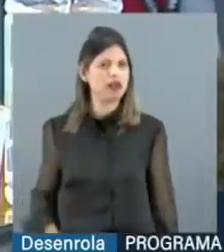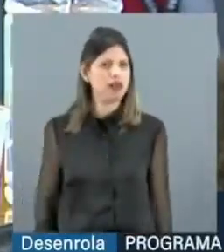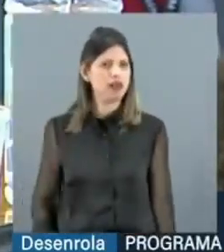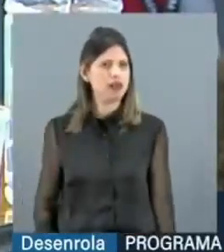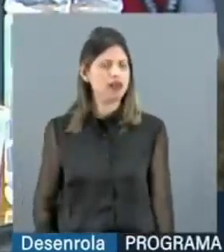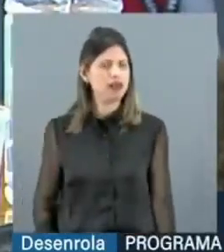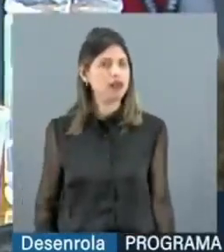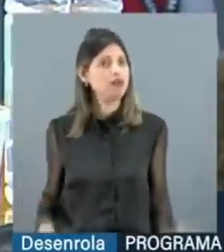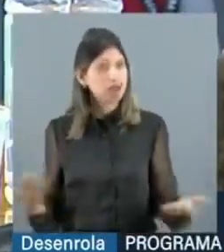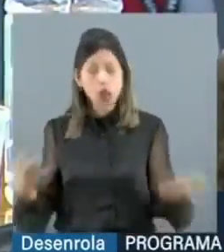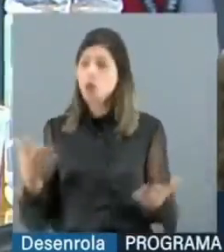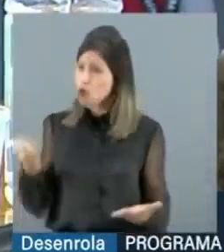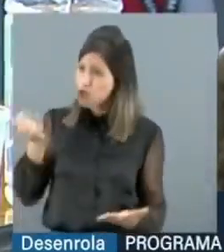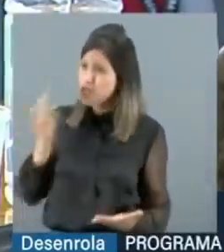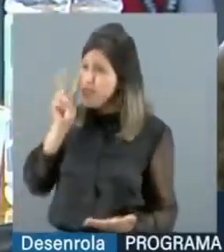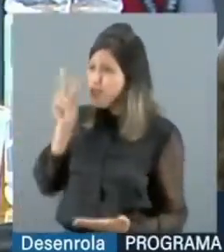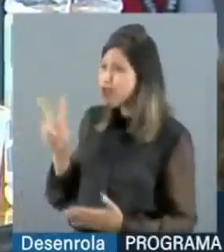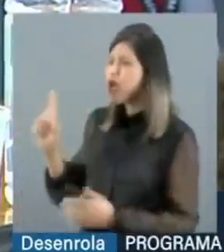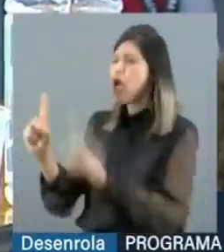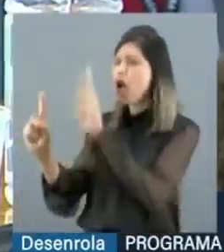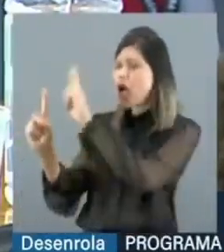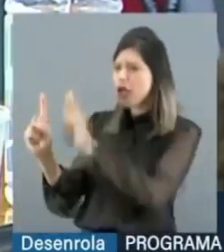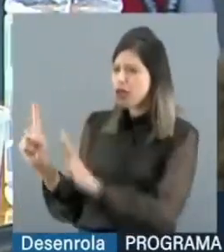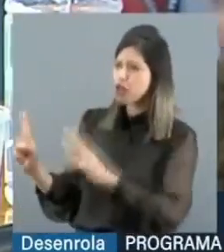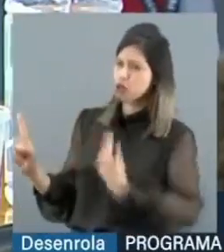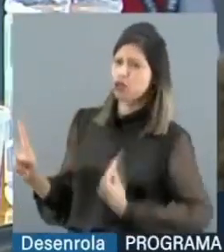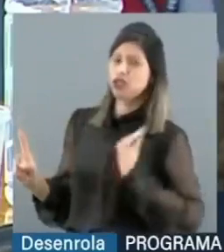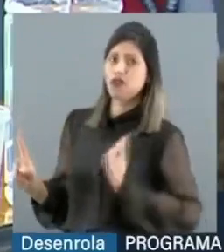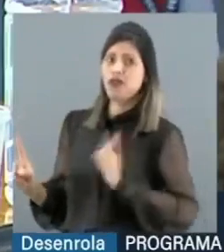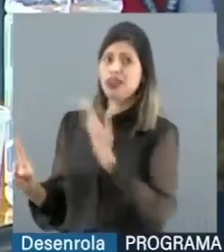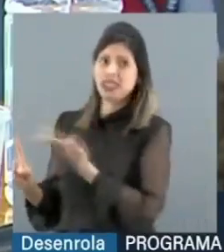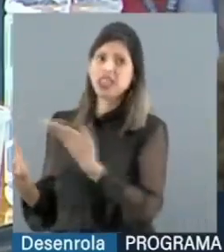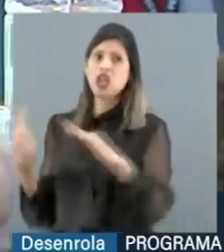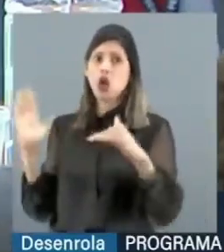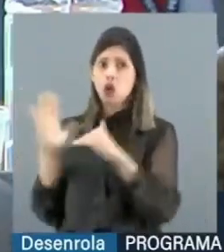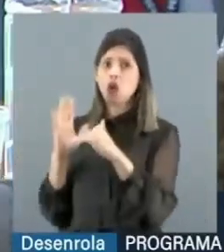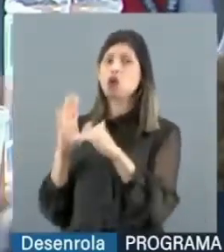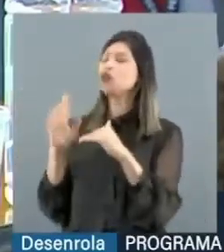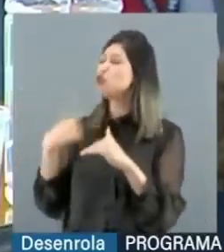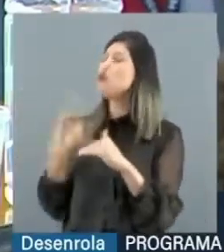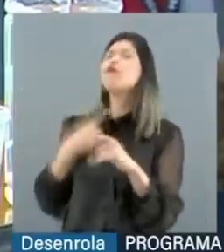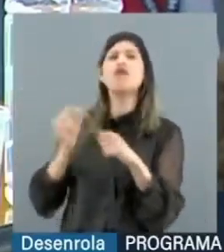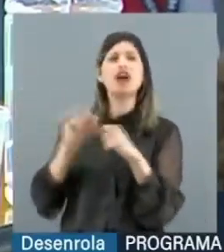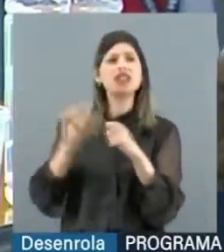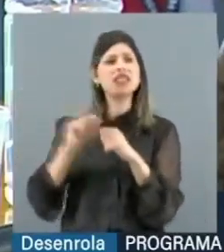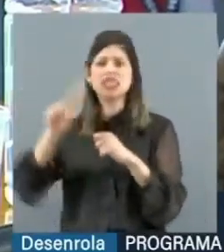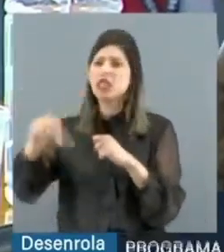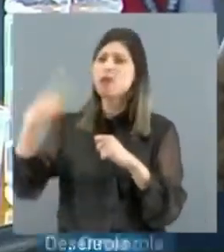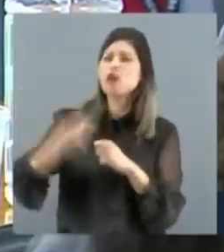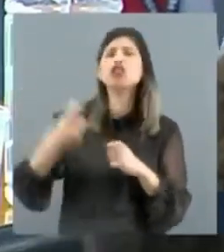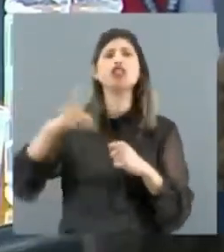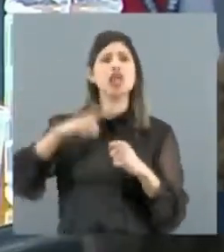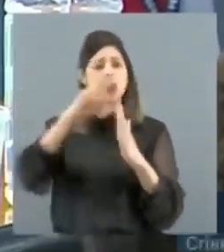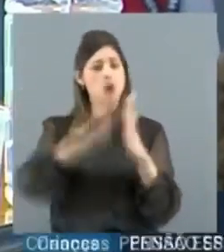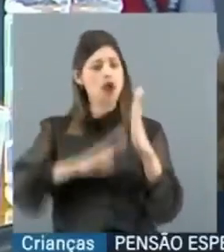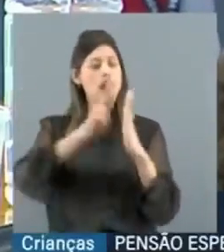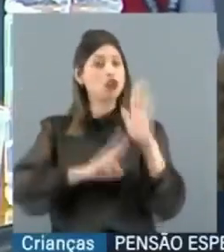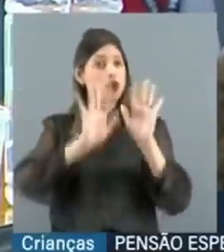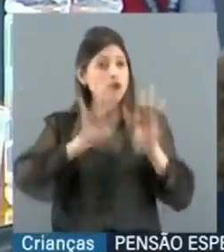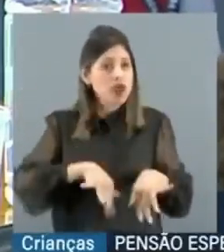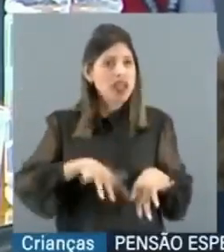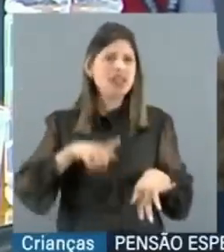Então, eu queria muito que a relatora estivesse aqui agora, porque agora, dessa é a última que a gente vai fazer aqui agora, depois vai vir um relatório final. Será que vai separar